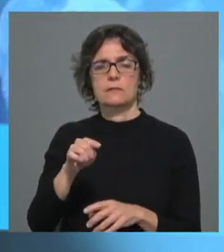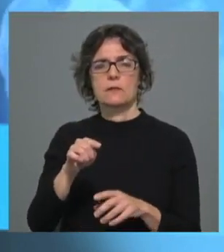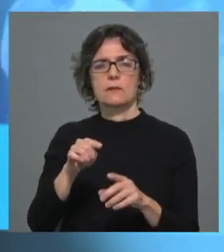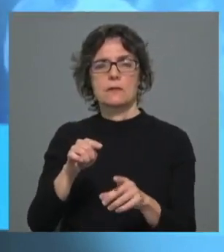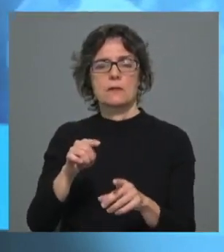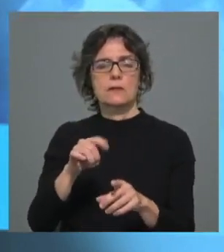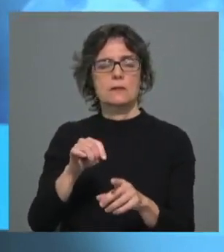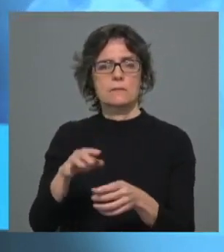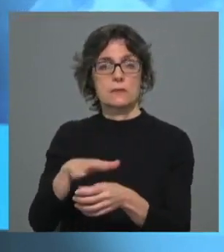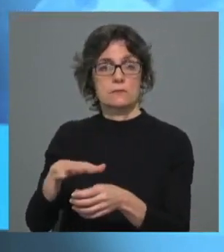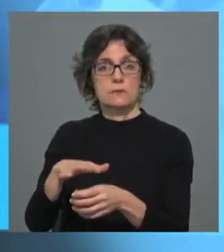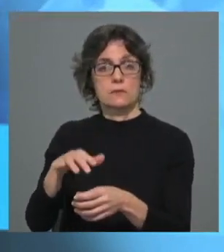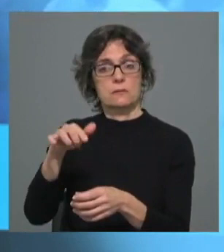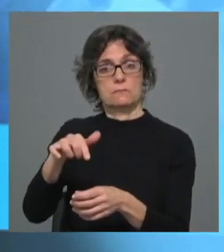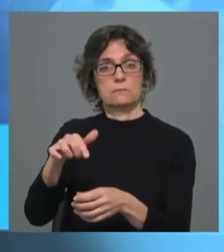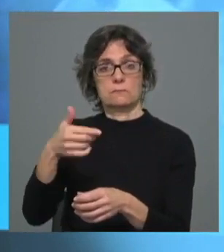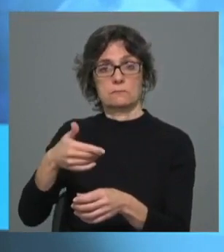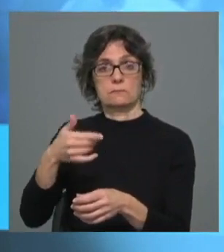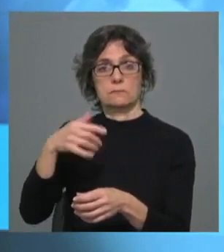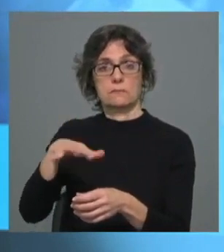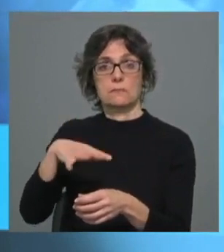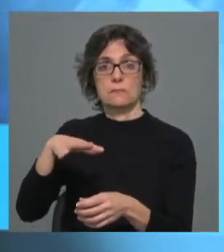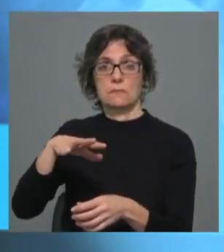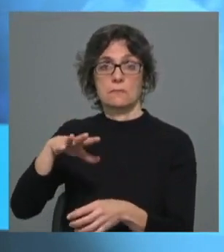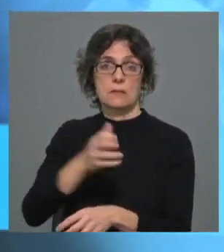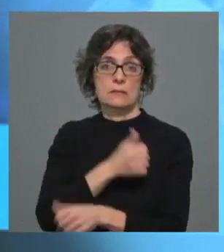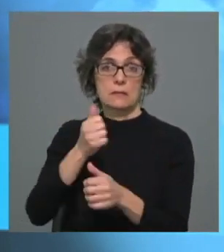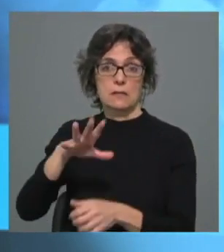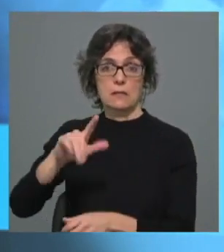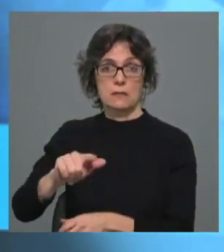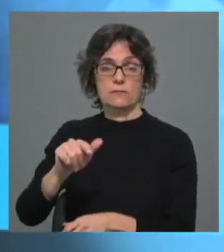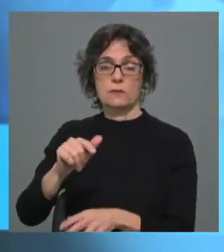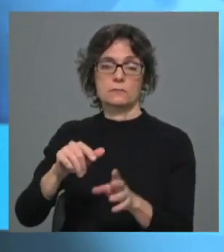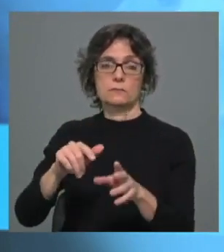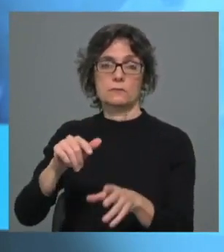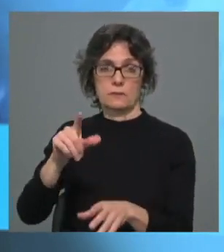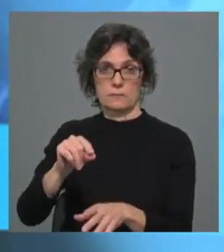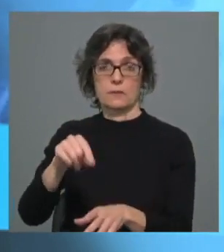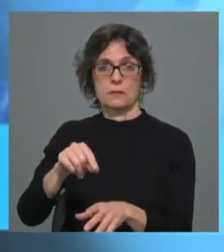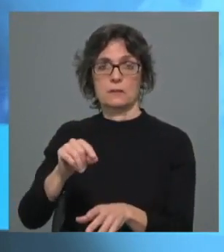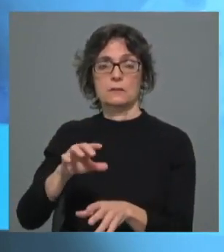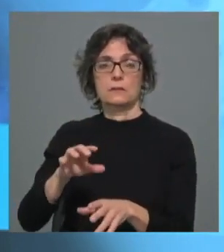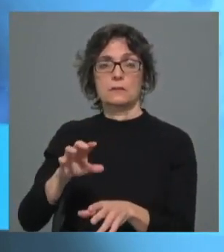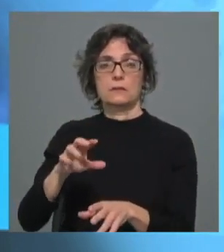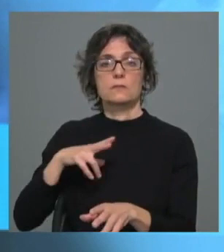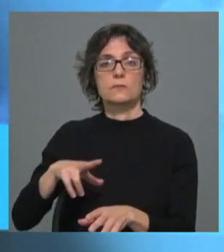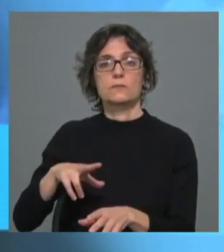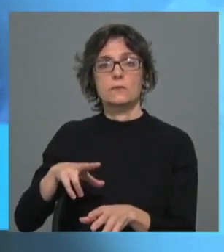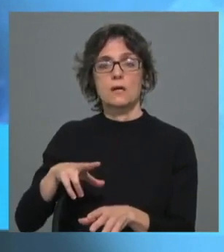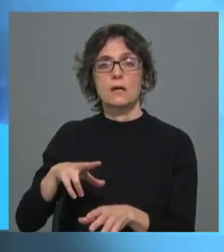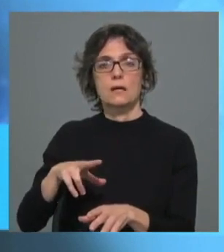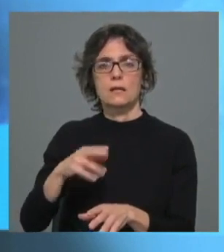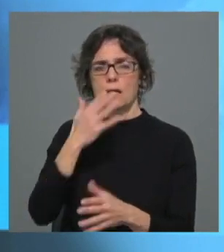a situação dos Imigrantes na cidade de Lisboa e também no nosso país hã revelada por